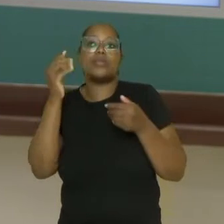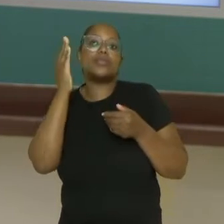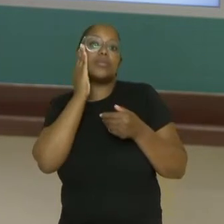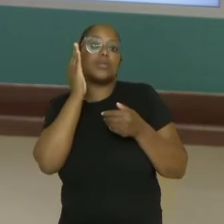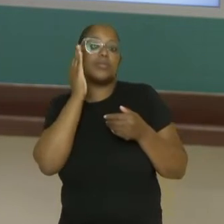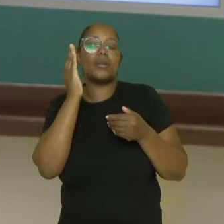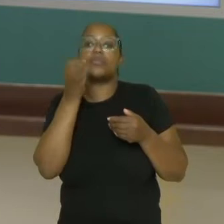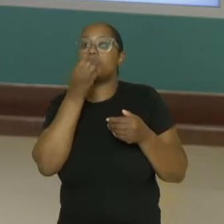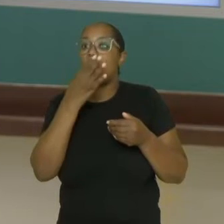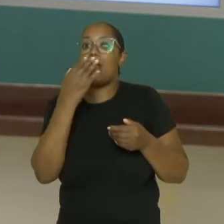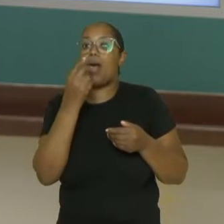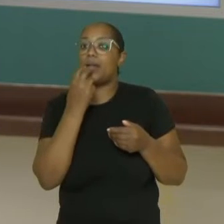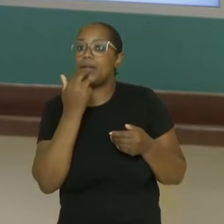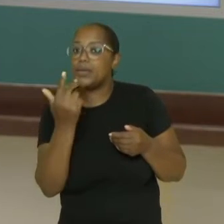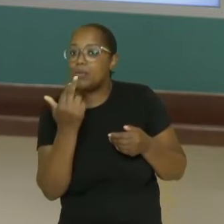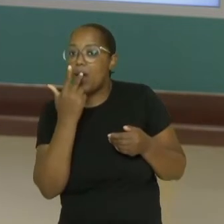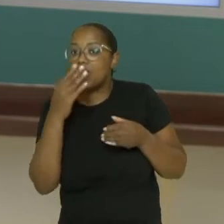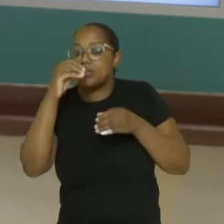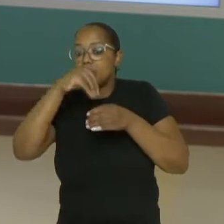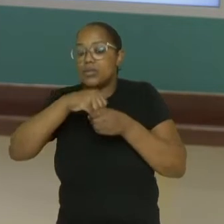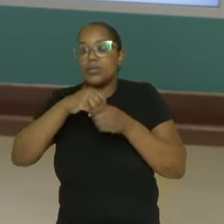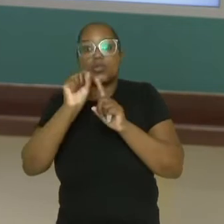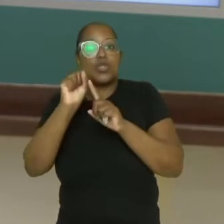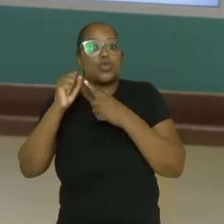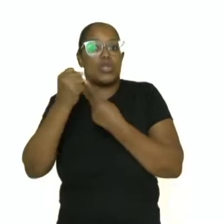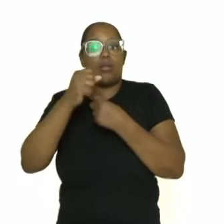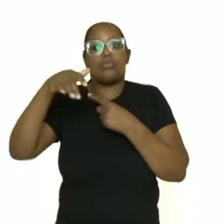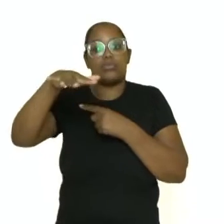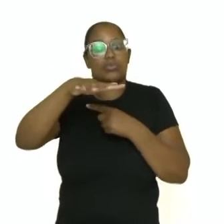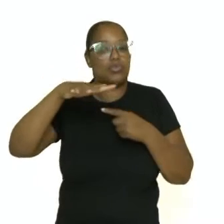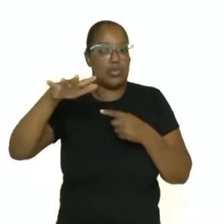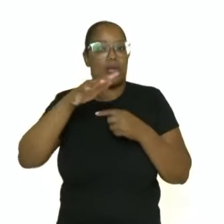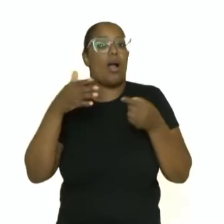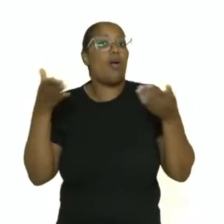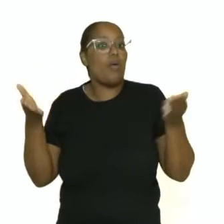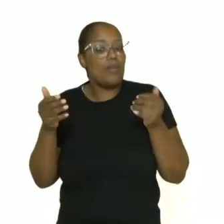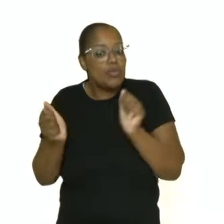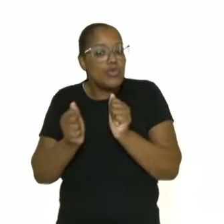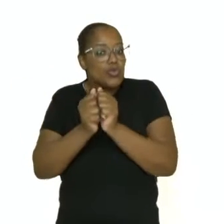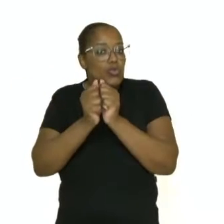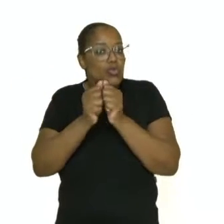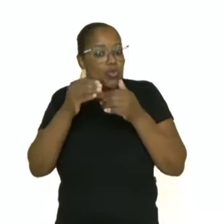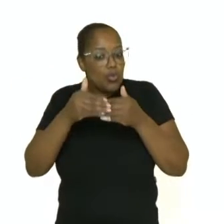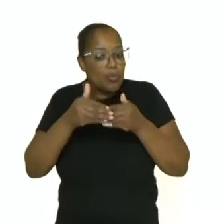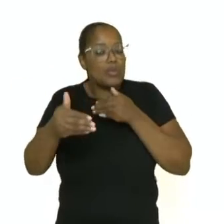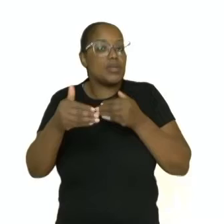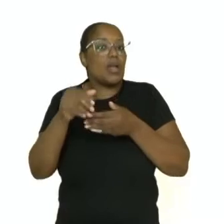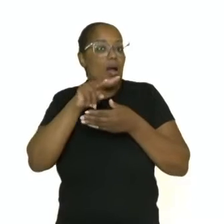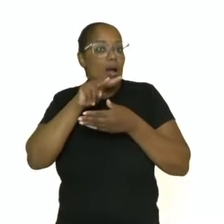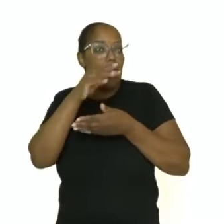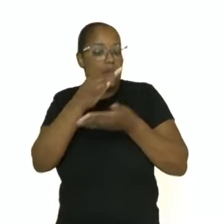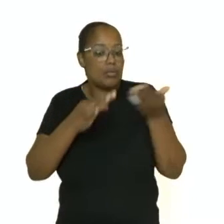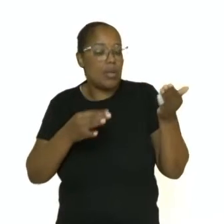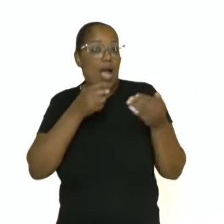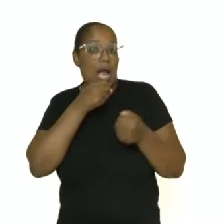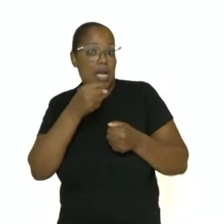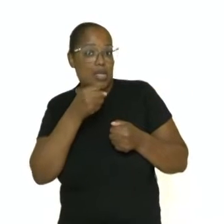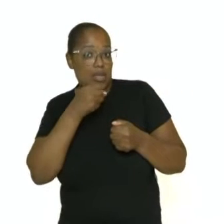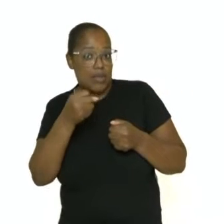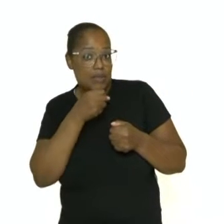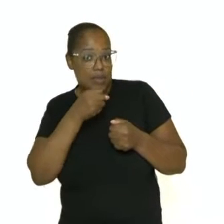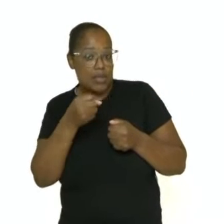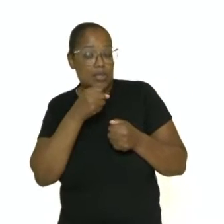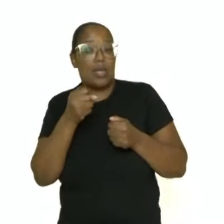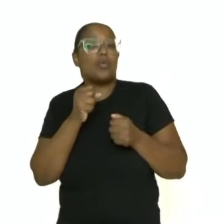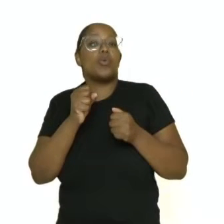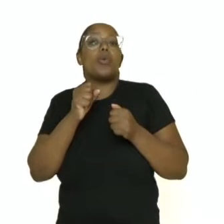se desenvolve dentro da sociedade, tá bom? Então vamos acompanhar a seguir trechos de uma entrevista sobre a crise da